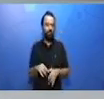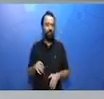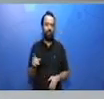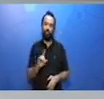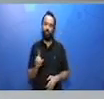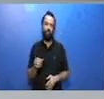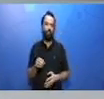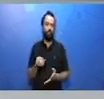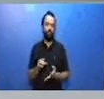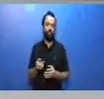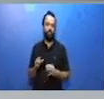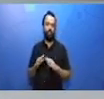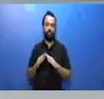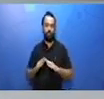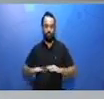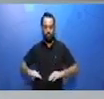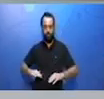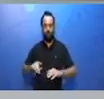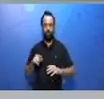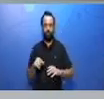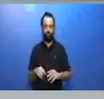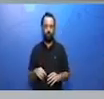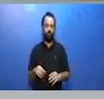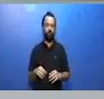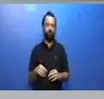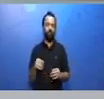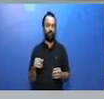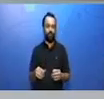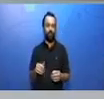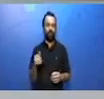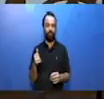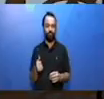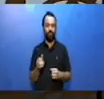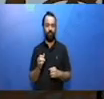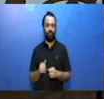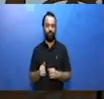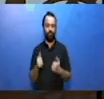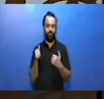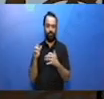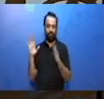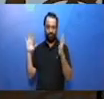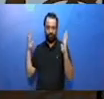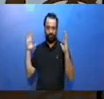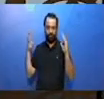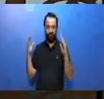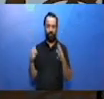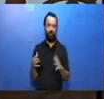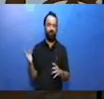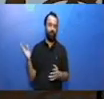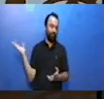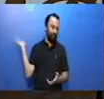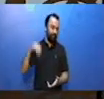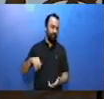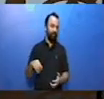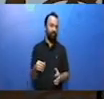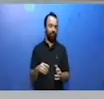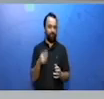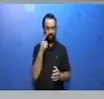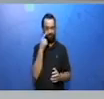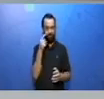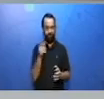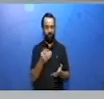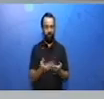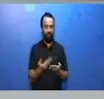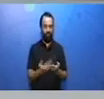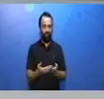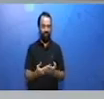estou saindo, viu, Tia Ju? Estou fazendo minha quarentena direitinho em casa. Parabéns, Cloro. Vamos então acompanhar a aula com a professora?